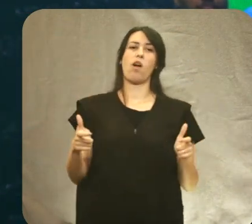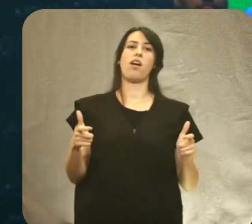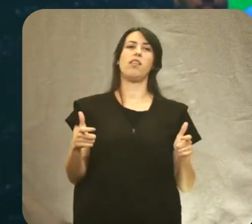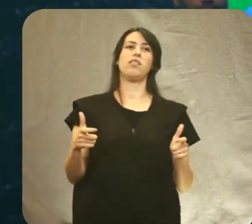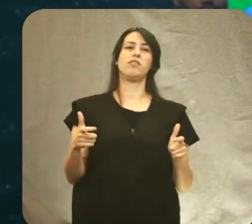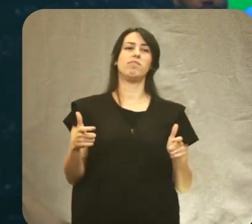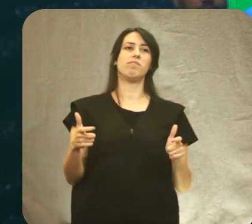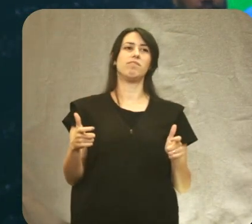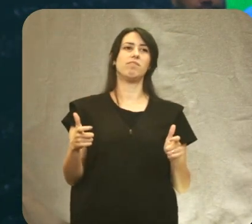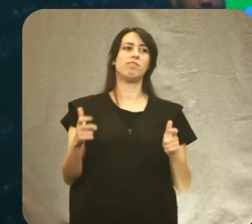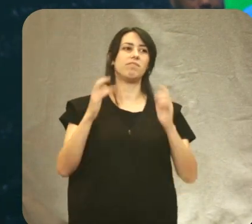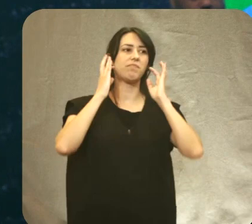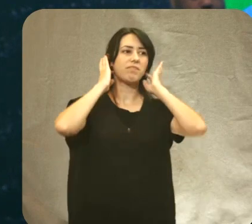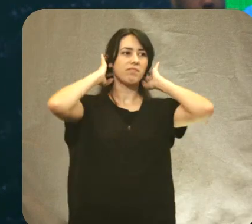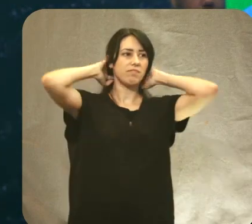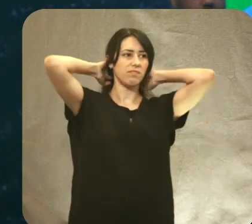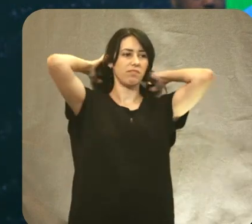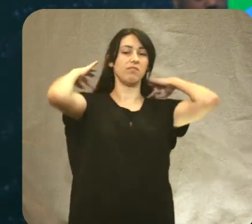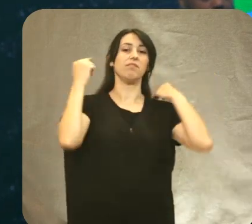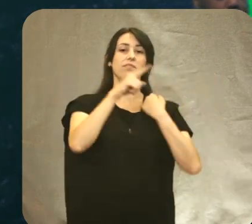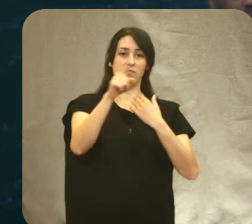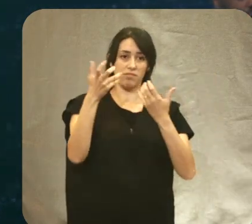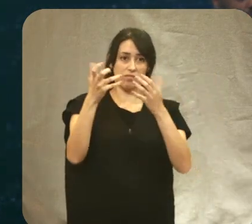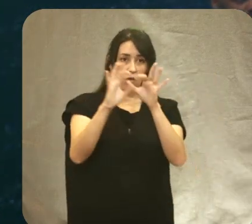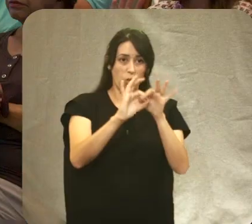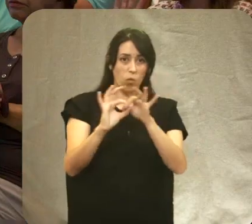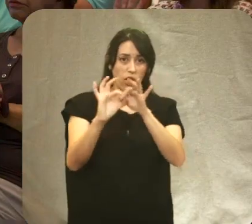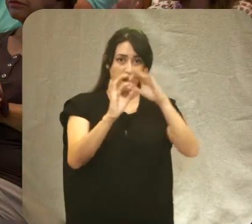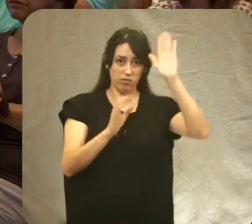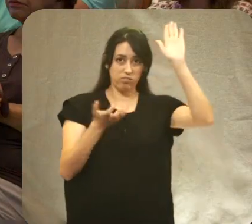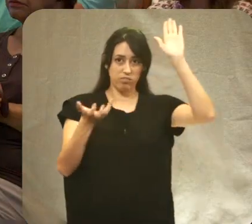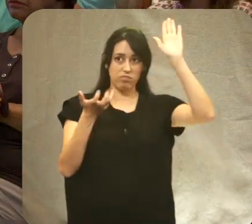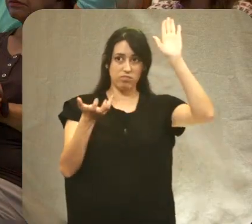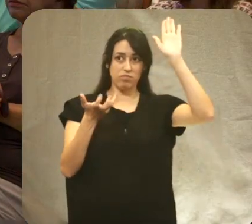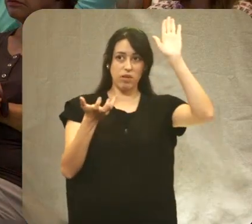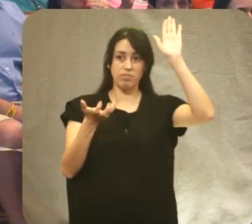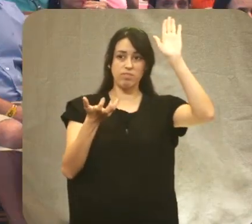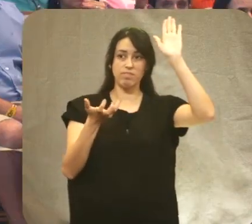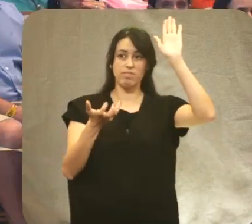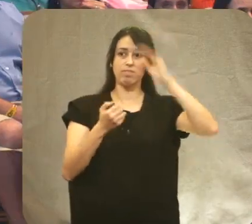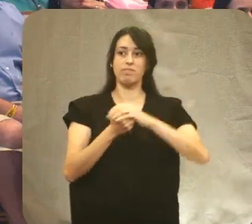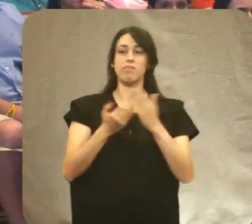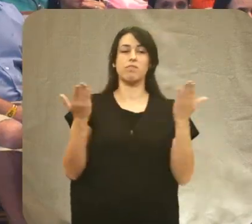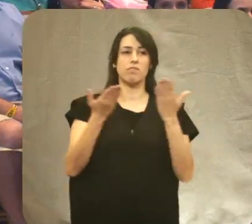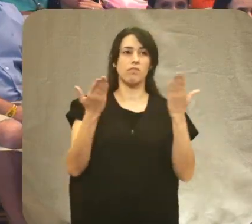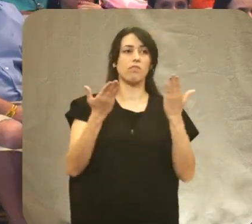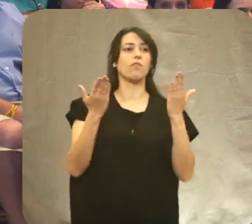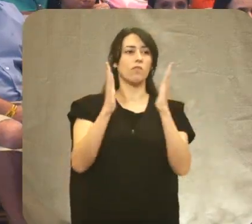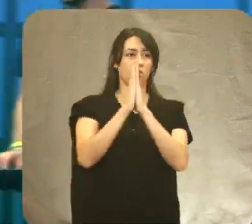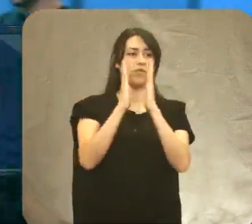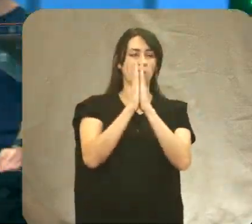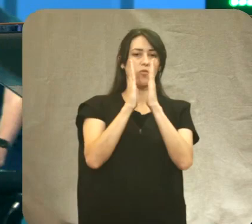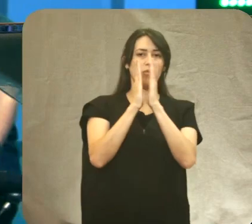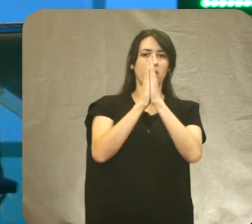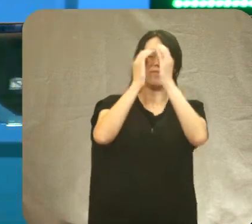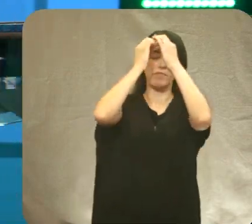lugar. Quantos querem construir a unidade comigo? Feche teus olhos, baixe tua cabeça agora.